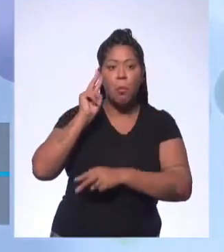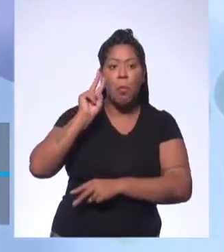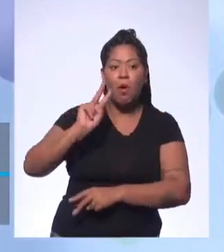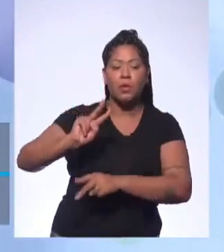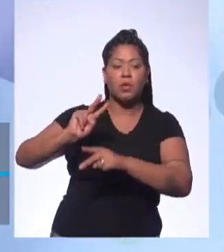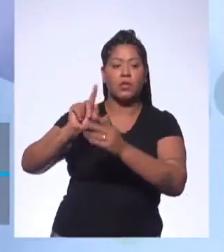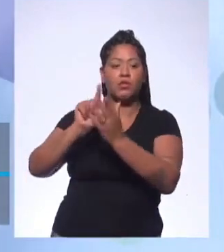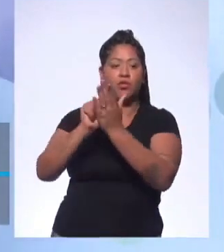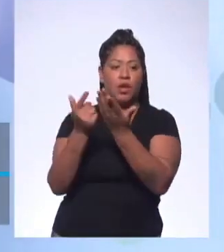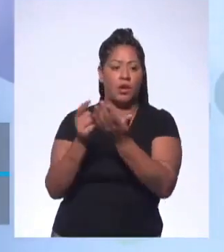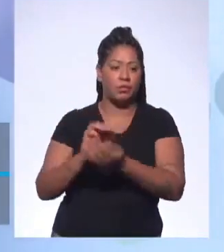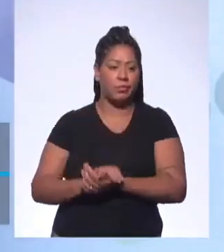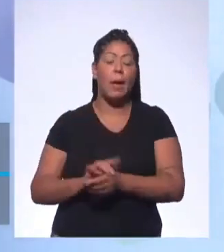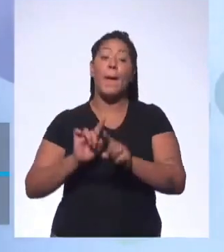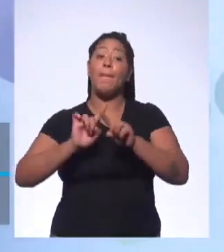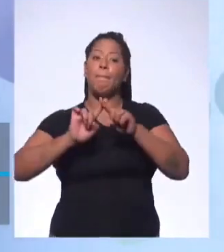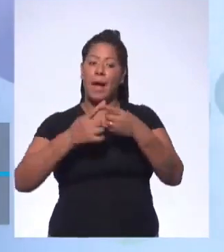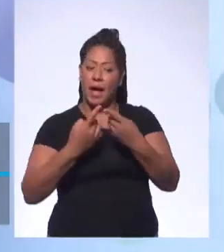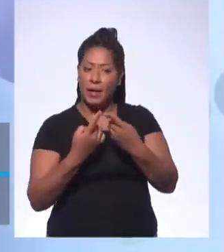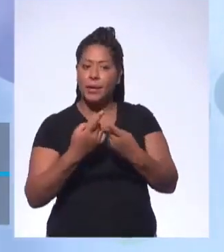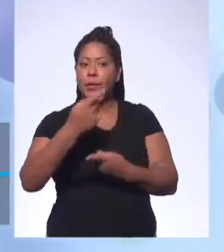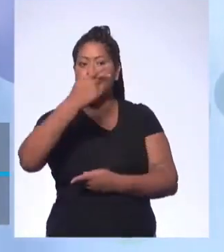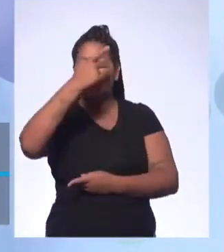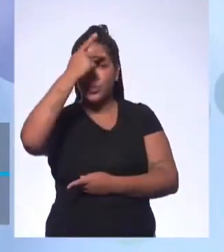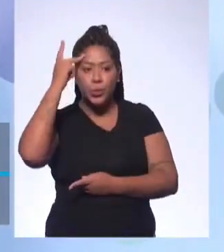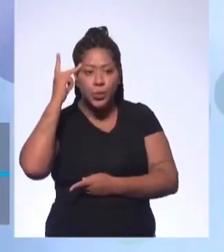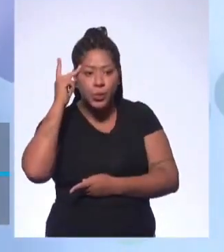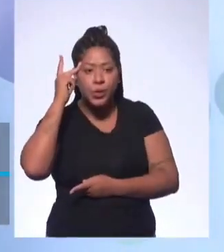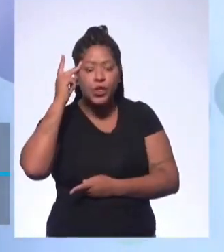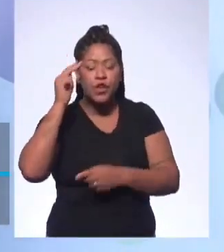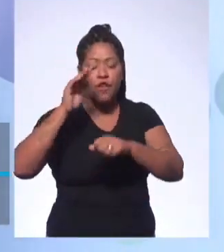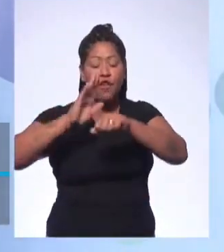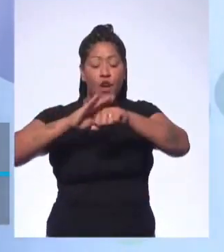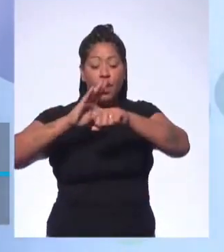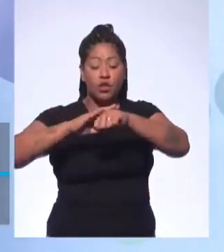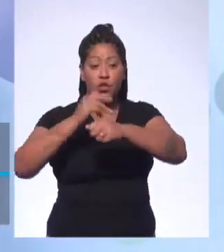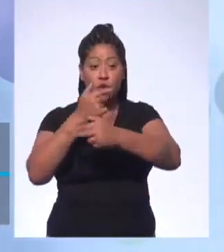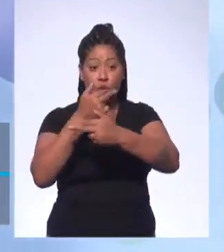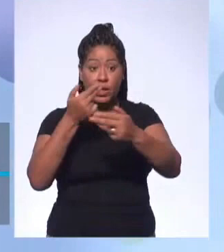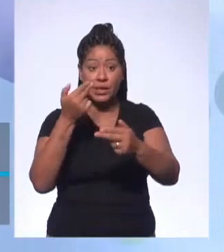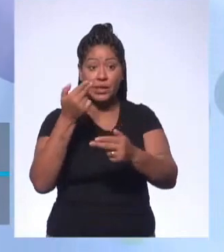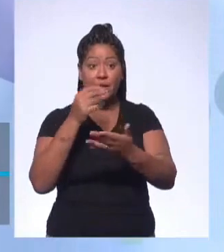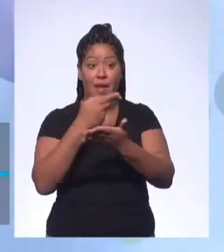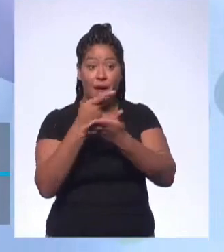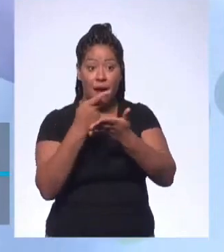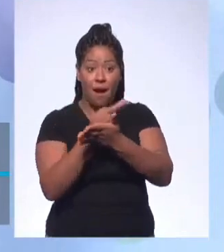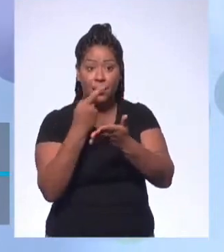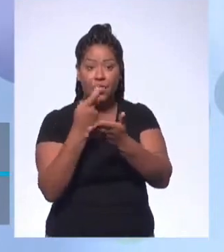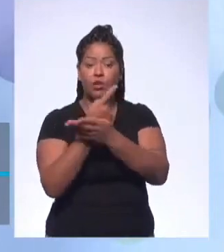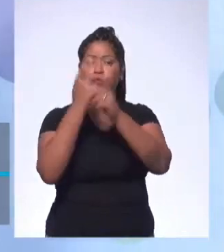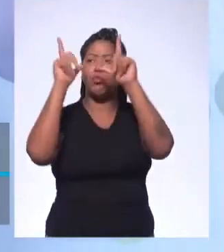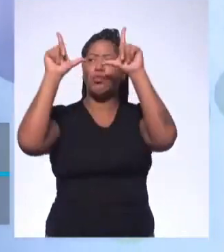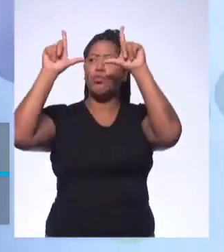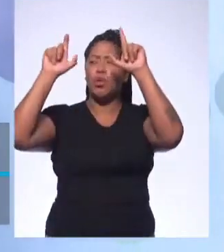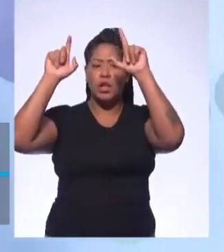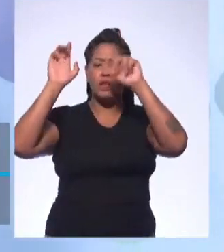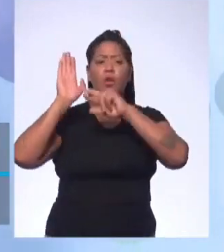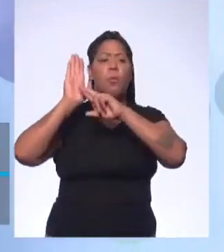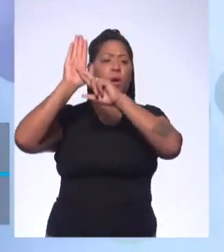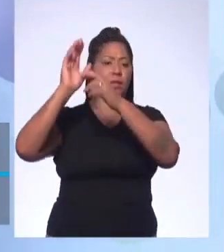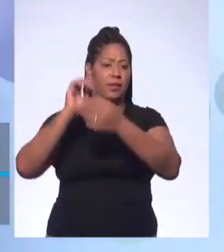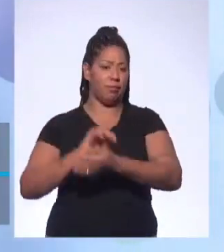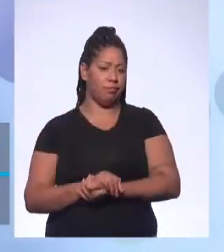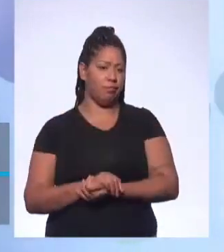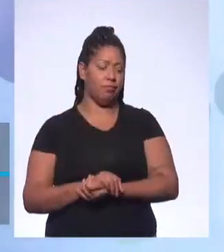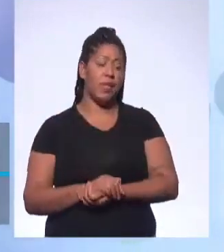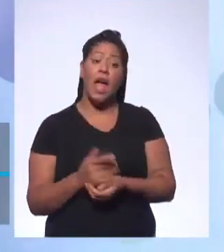monte de pilantra aí que está fazendo porcaria. Então, com a bactéria é a mesma coisa, tá? A maioria que está aí fazendo bem, etc, tá vivendo a sua